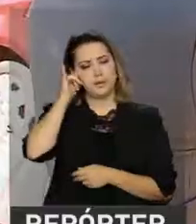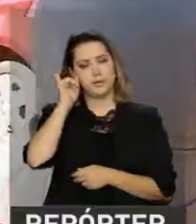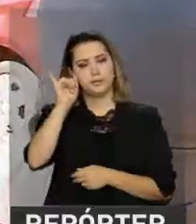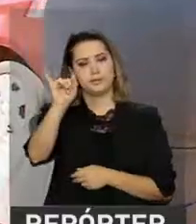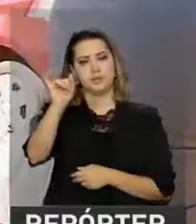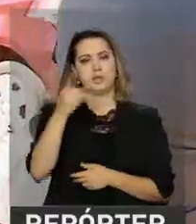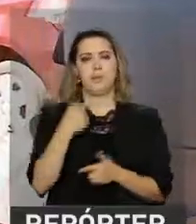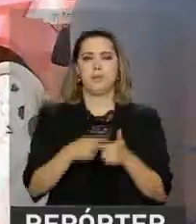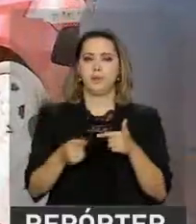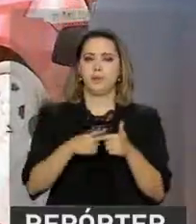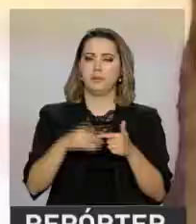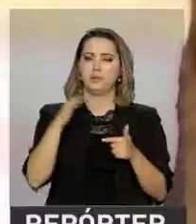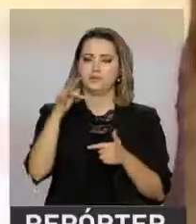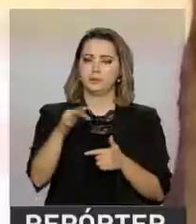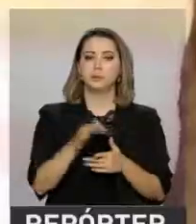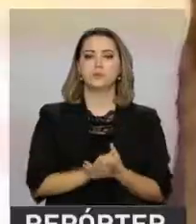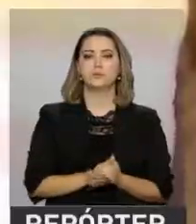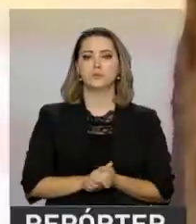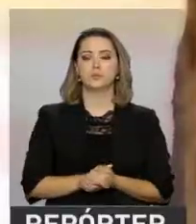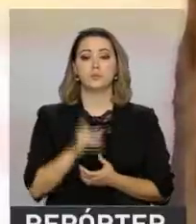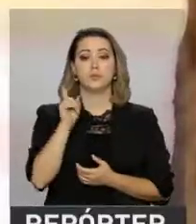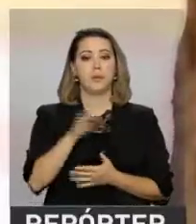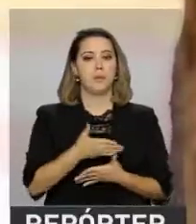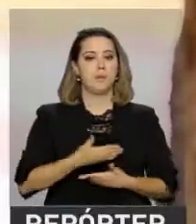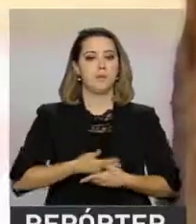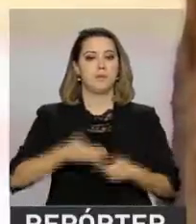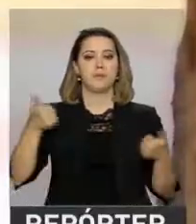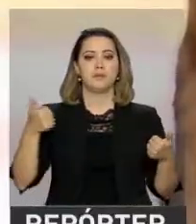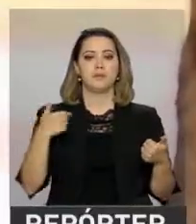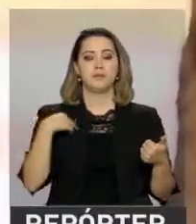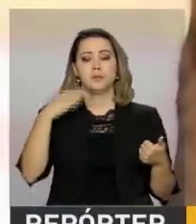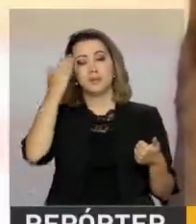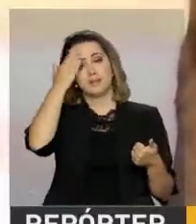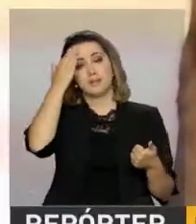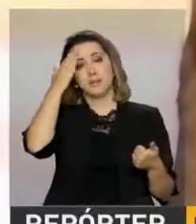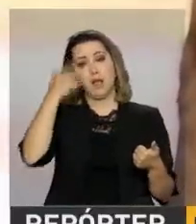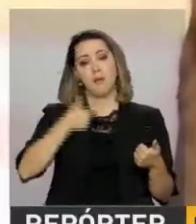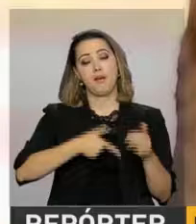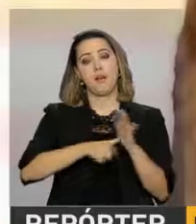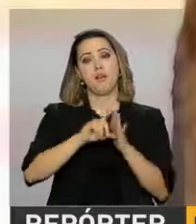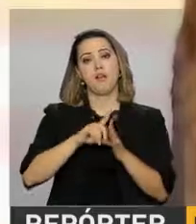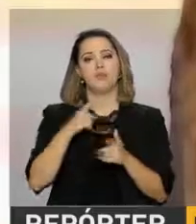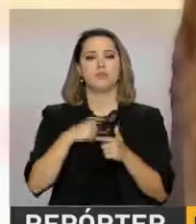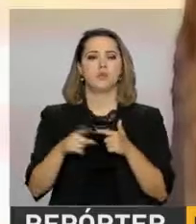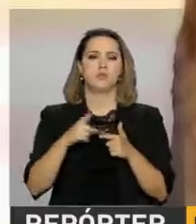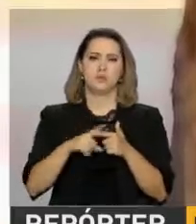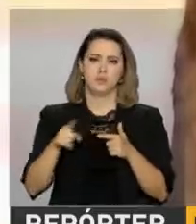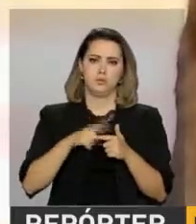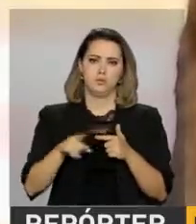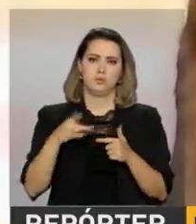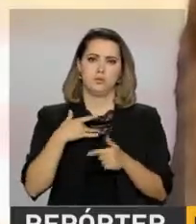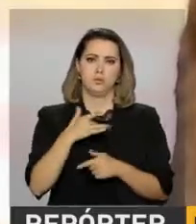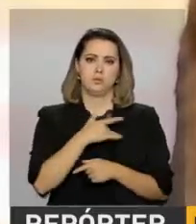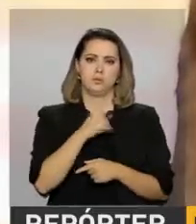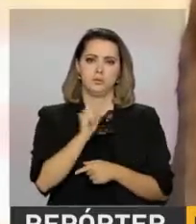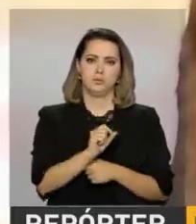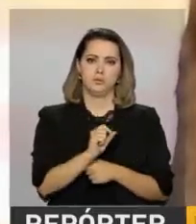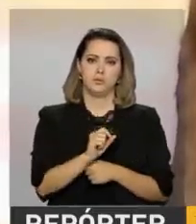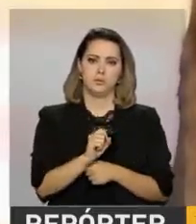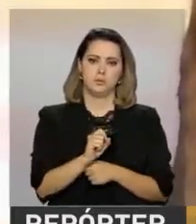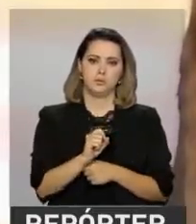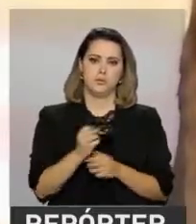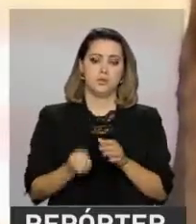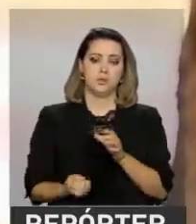complicações é preferível que eles detectam os problemas de saúde antes que eles comecem os sintomas que ele